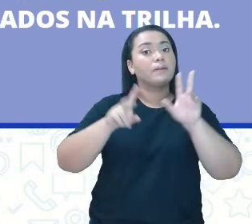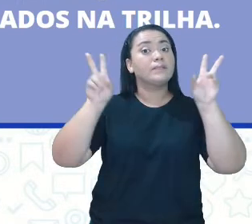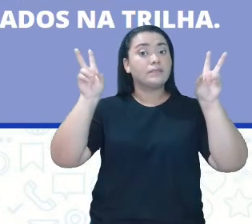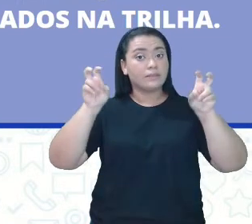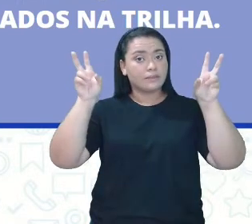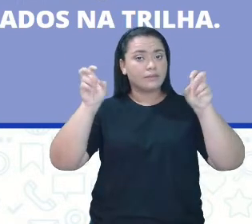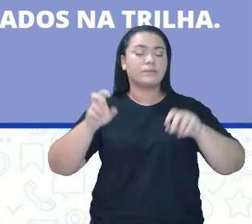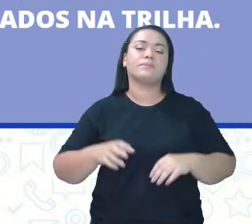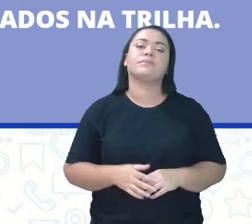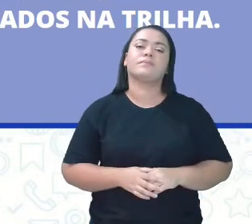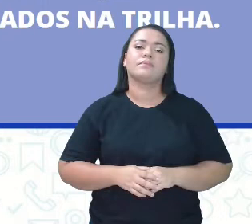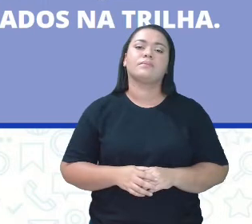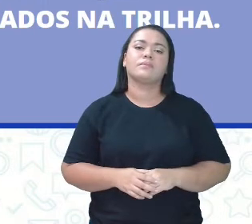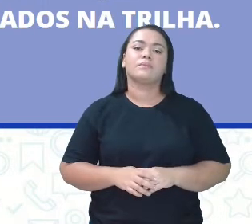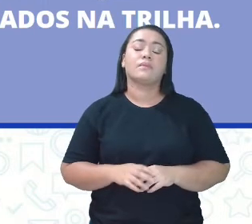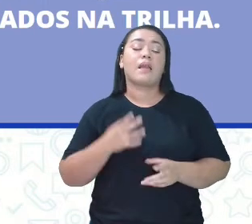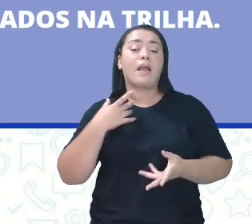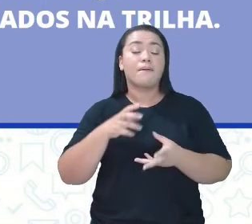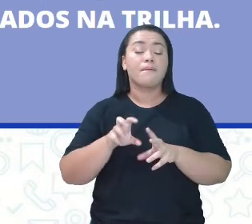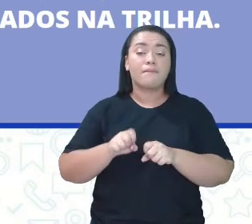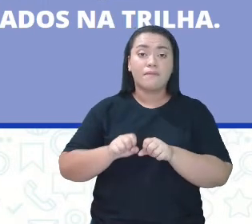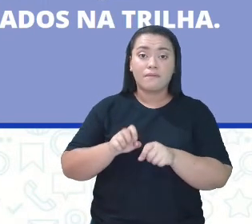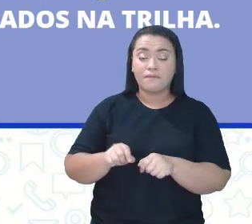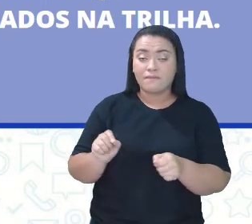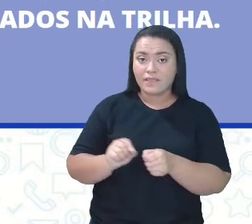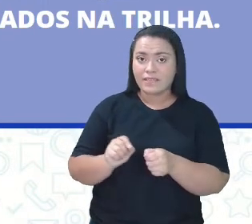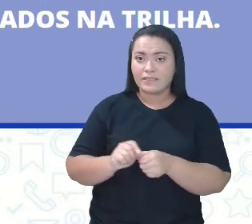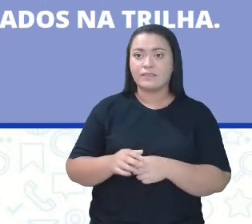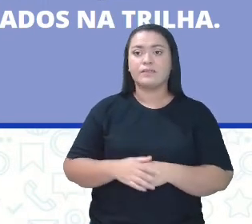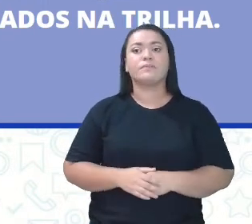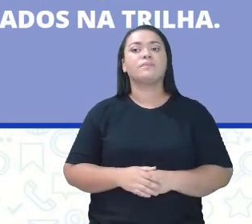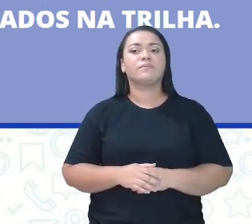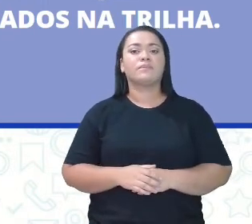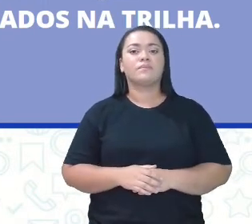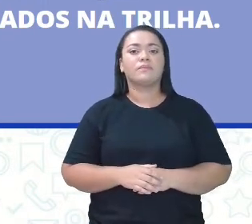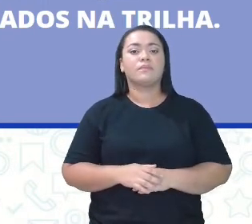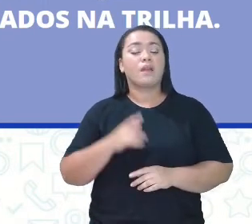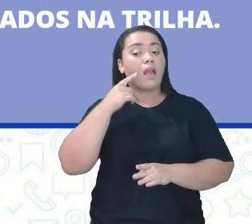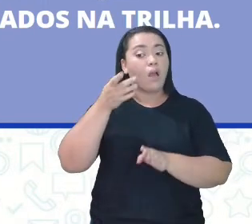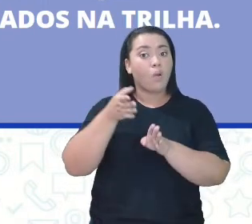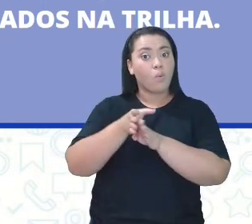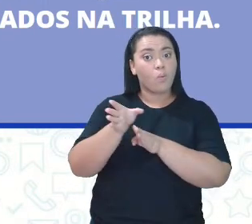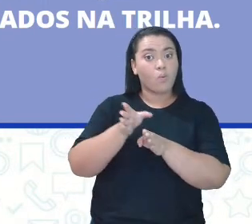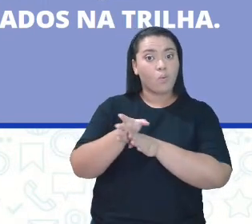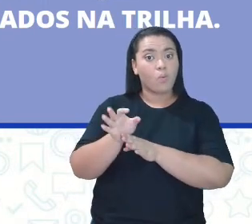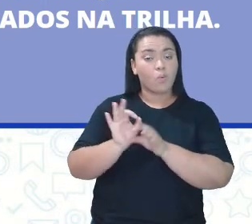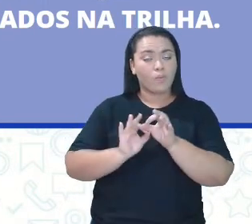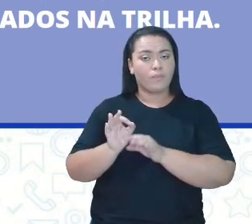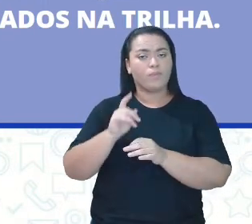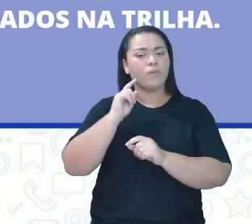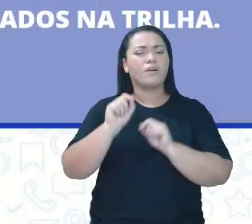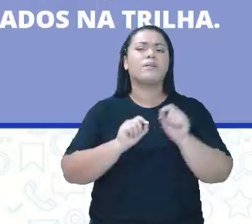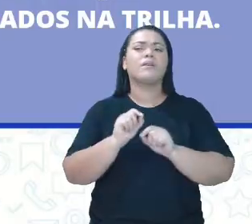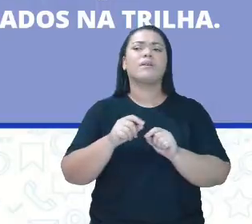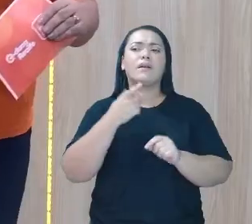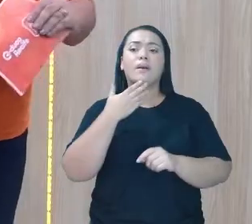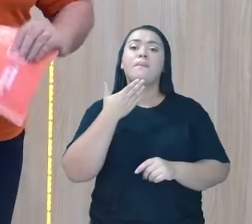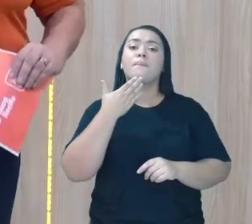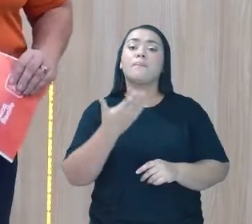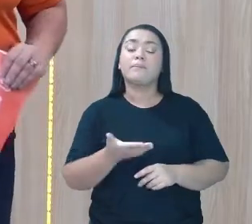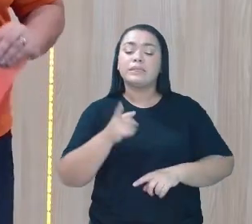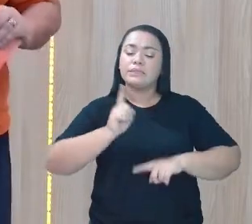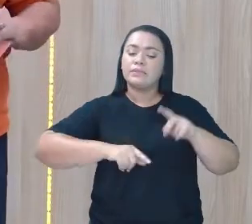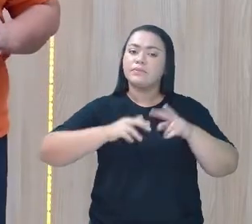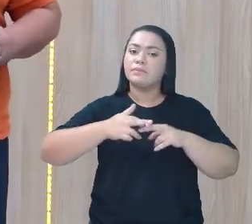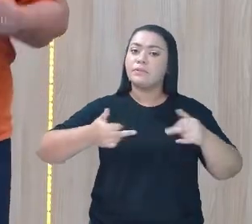cada trilha, mão na massa, construções orientadas. Então, quando tiver aí mão na massa, a gente vai pedir